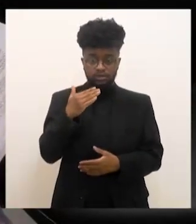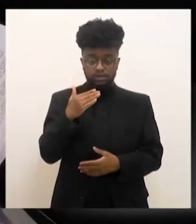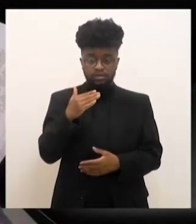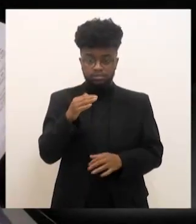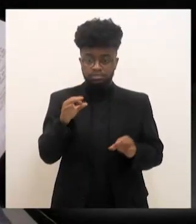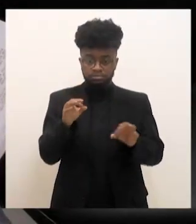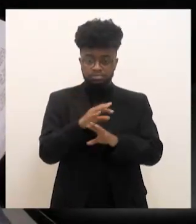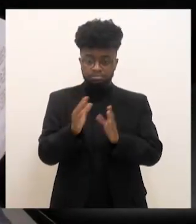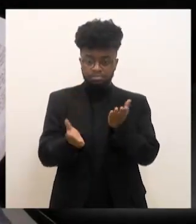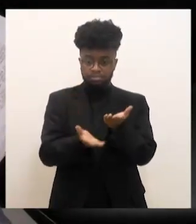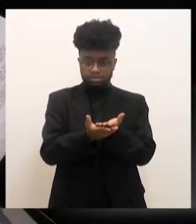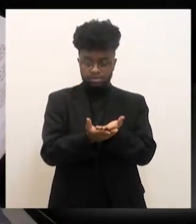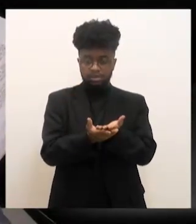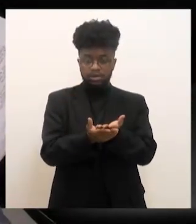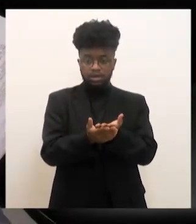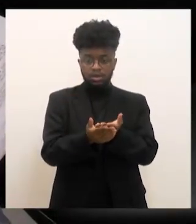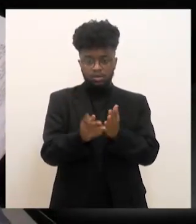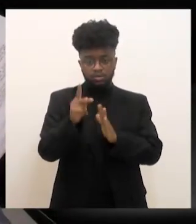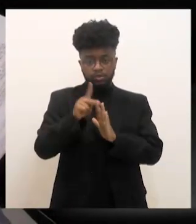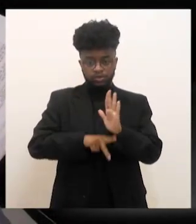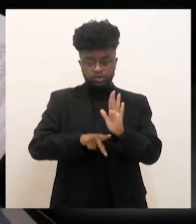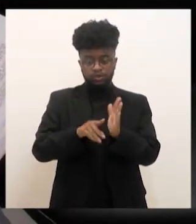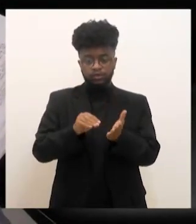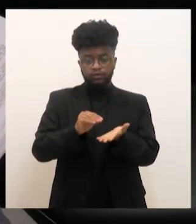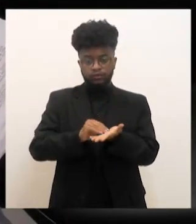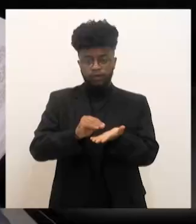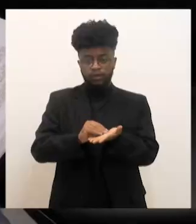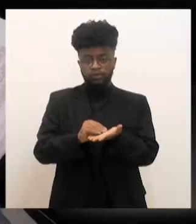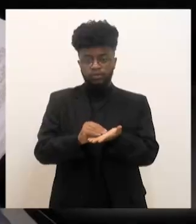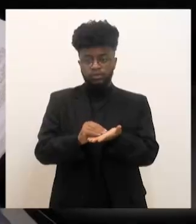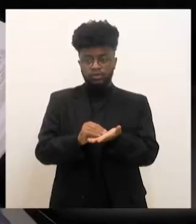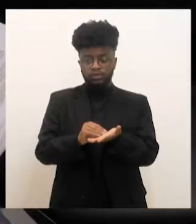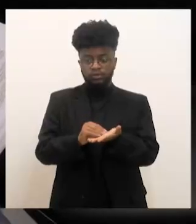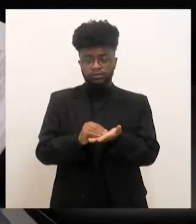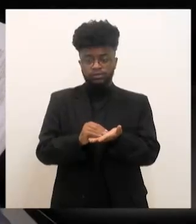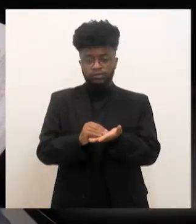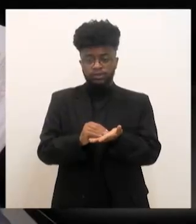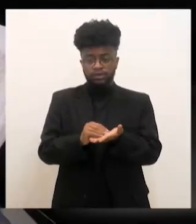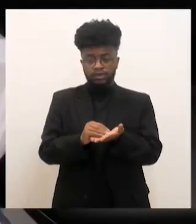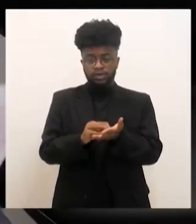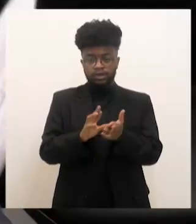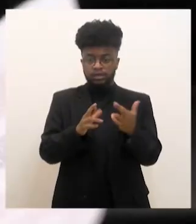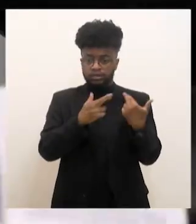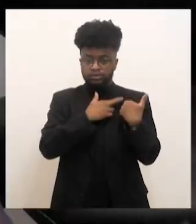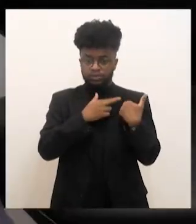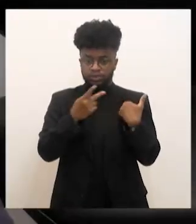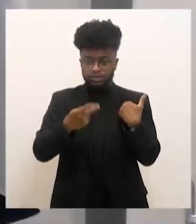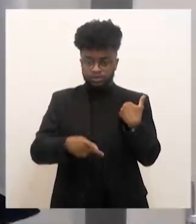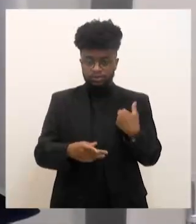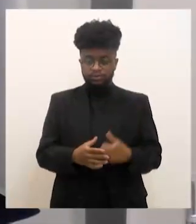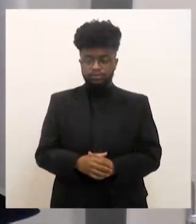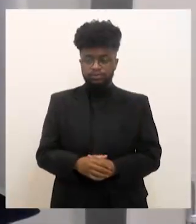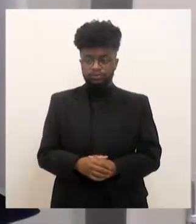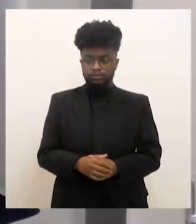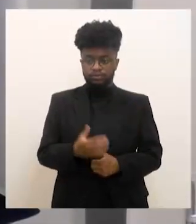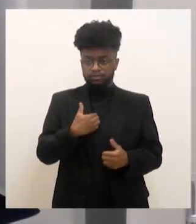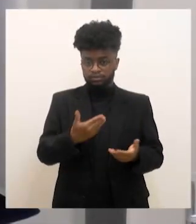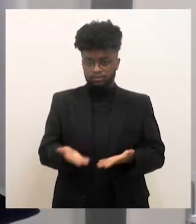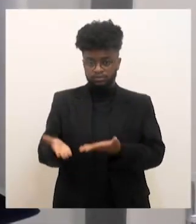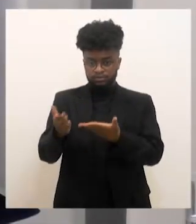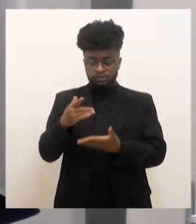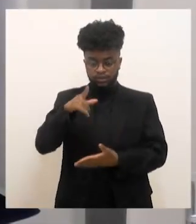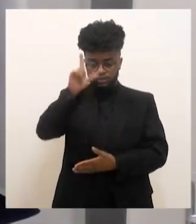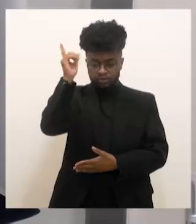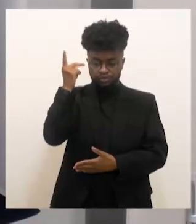anexação, o projeto ele padece de vício de inconstitucionalidade. Senhor presidente. Eu vou passar a palavra ao deputado Luiz Paulo, mas só fazer